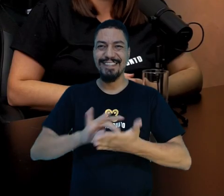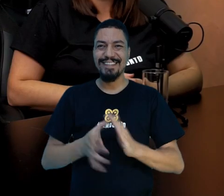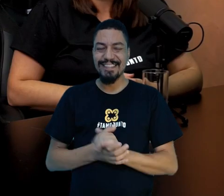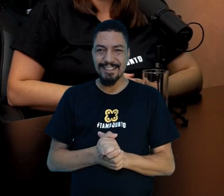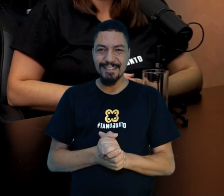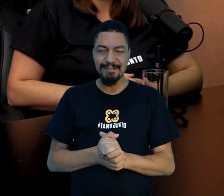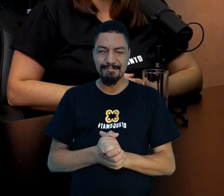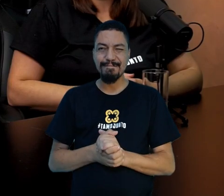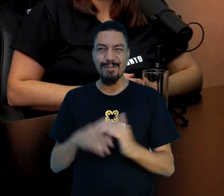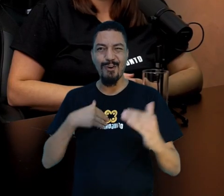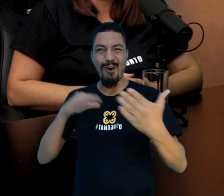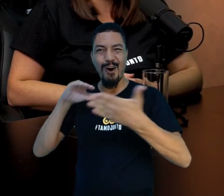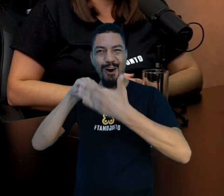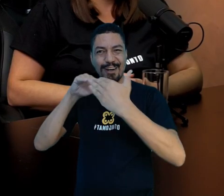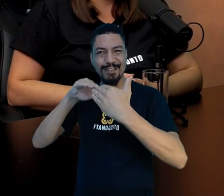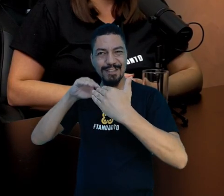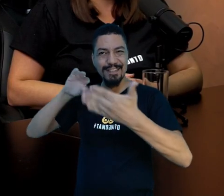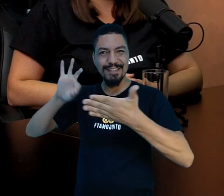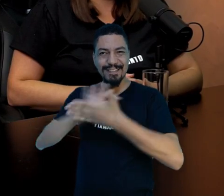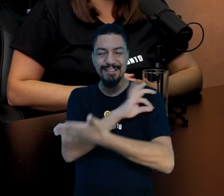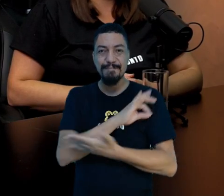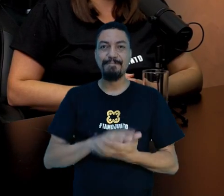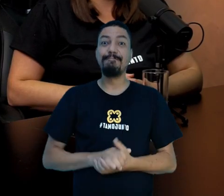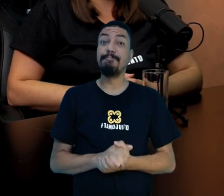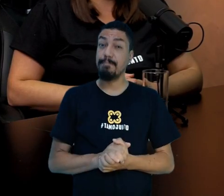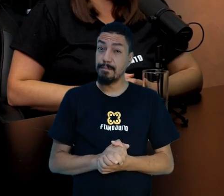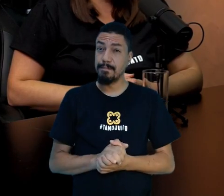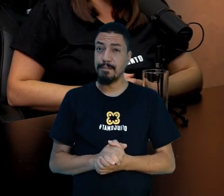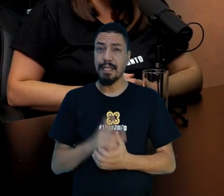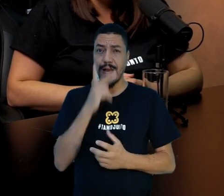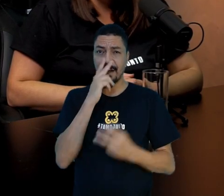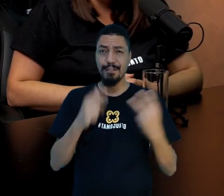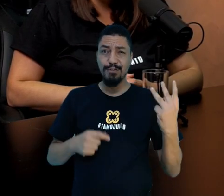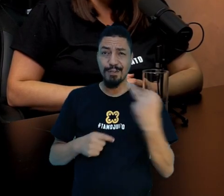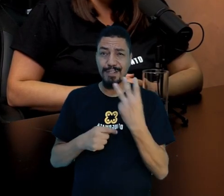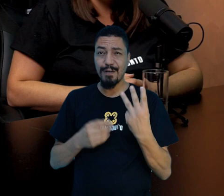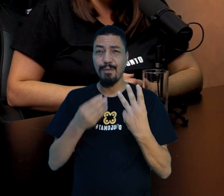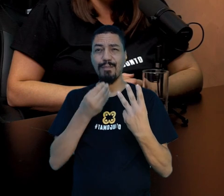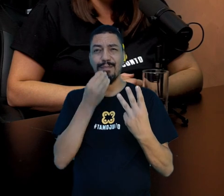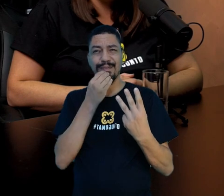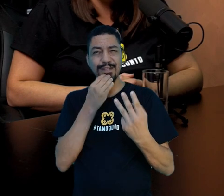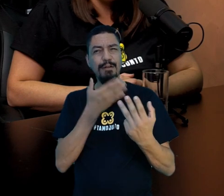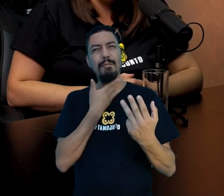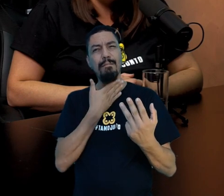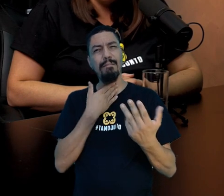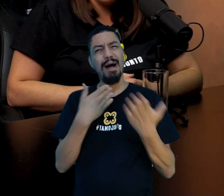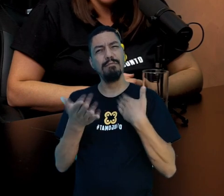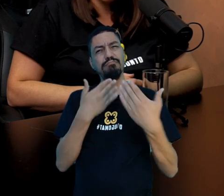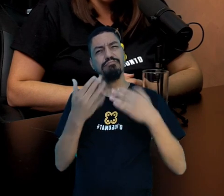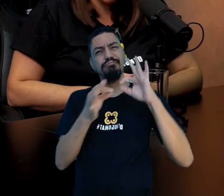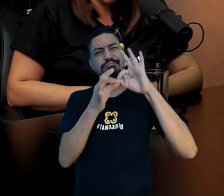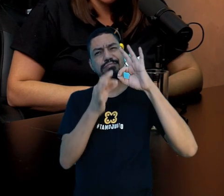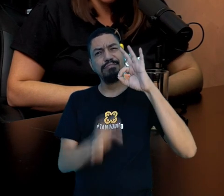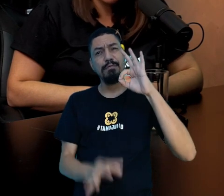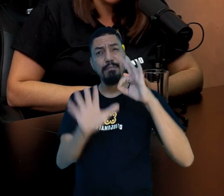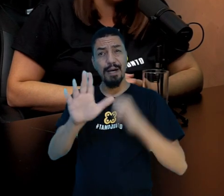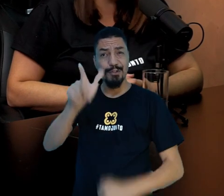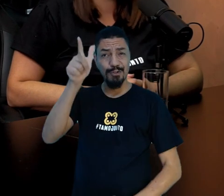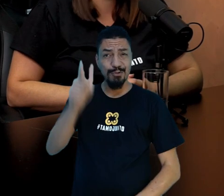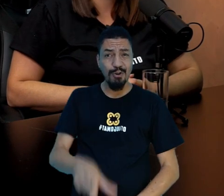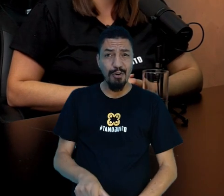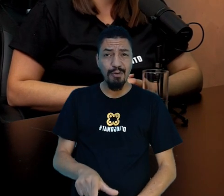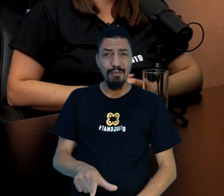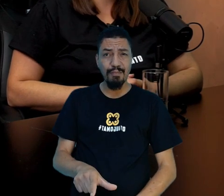importante. Assina embaixo. Gente, eu acho que nós três aqui a gente poderia bater um papão mais longo, mas